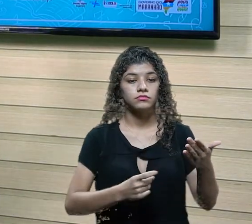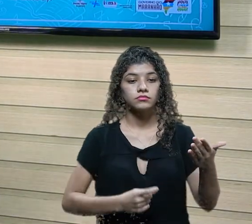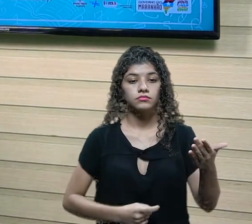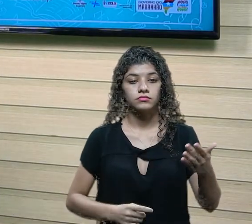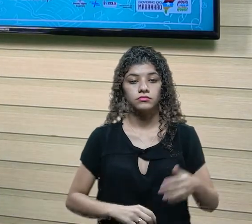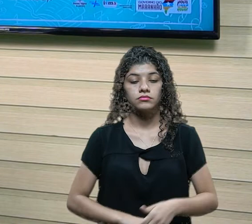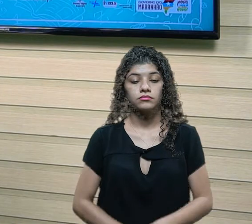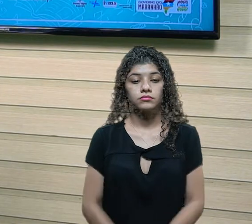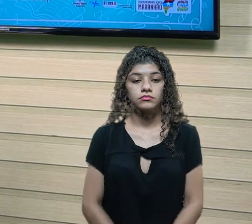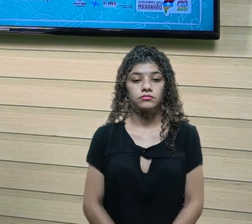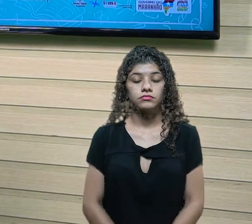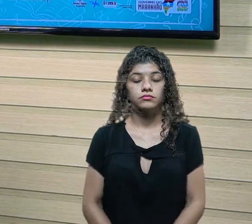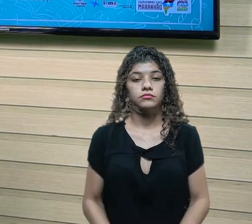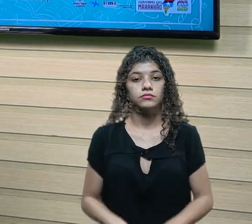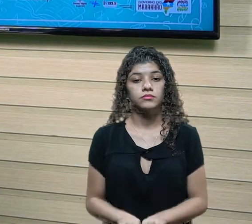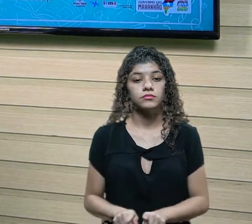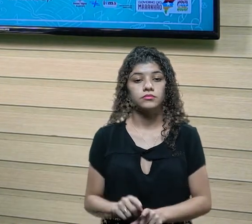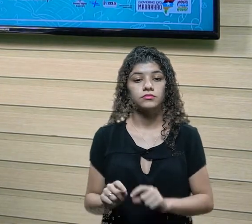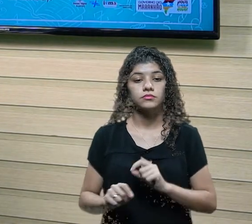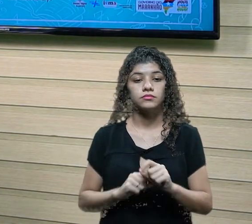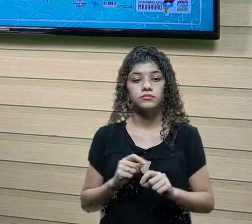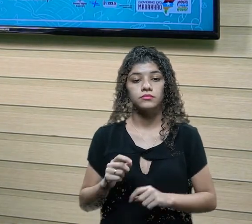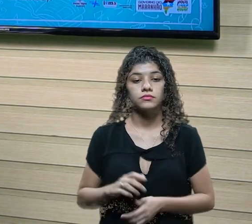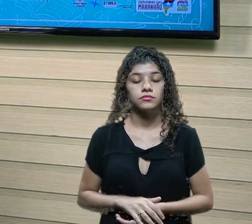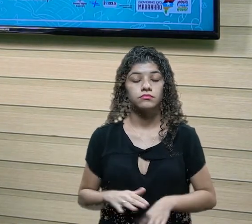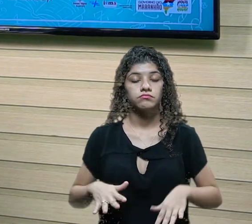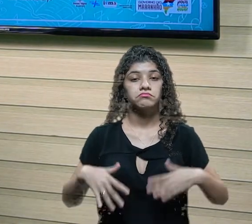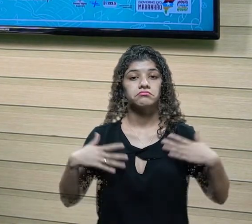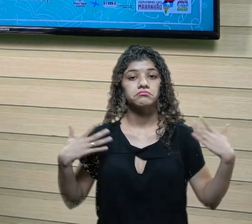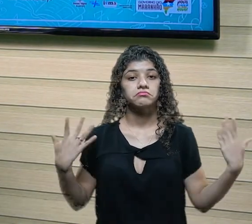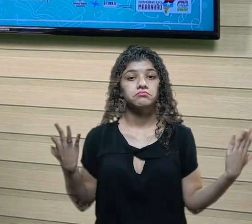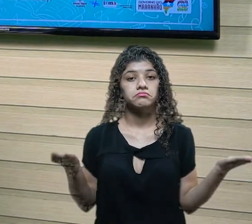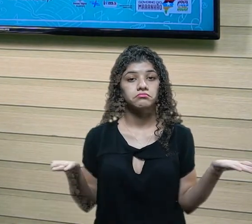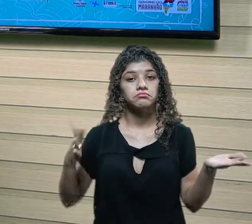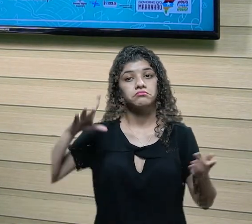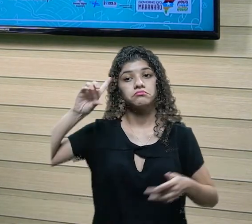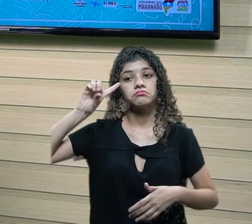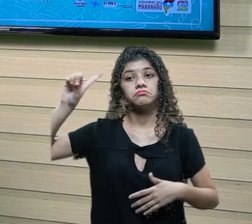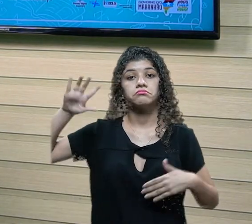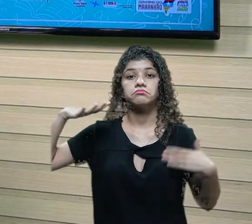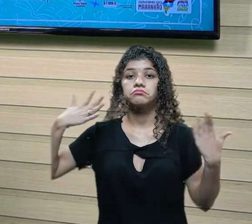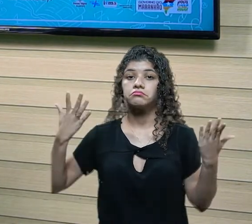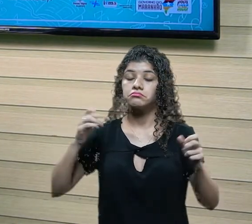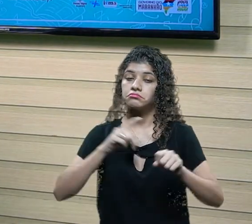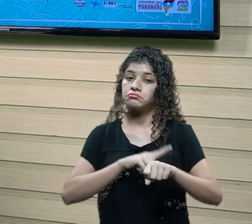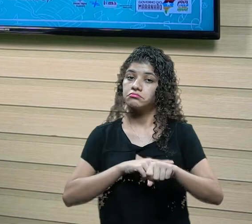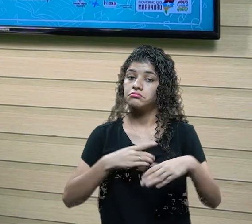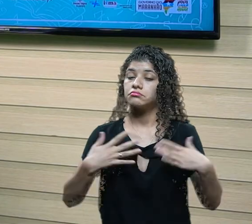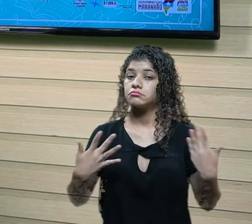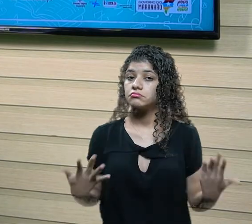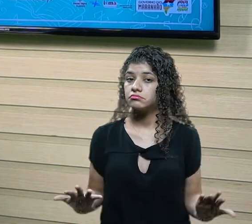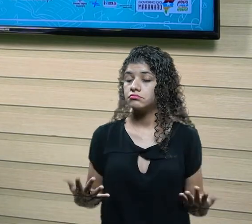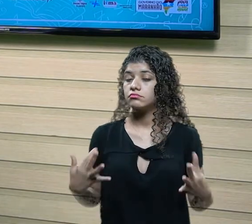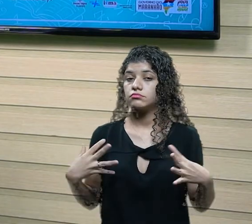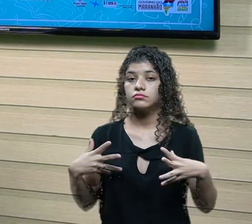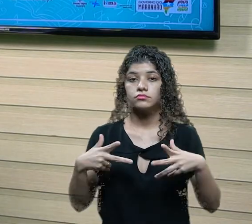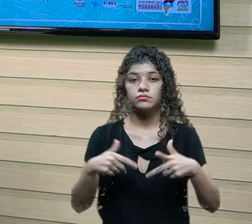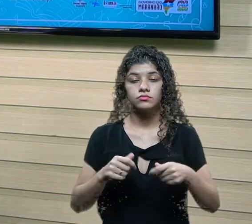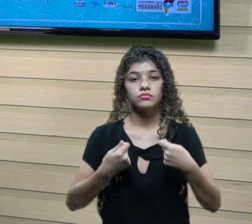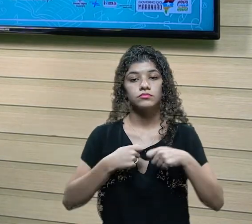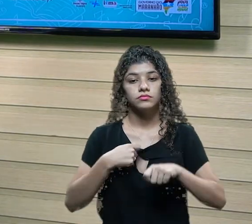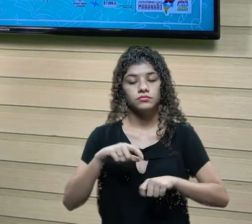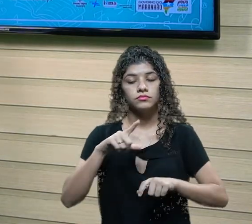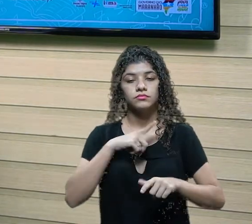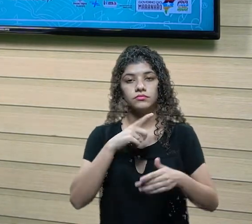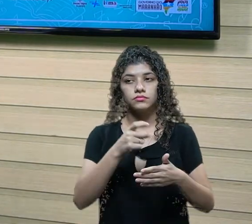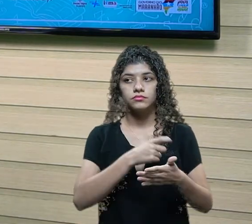todo que é o palestrante e claro quando quando seria isso Qual é a data e qual é o horário desse evento tudo